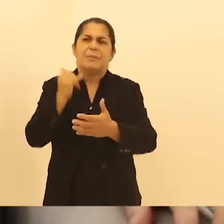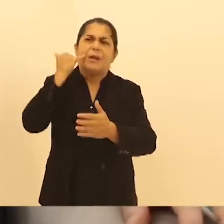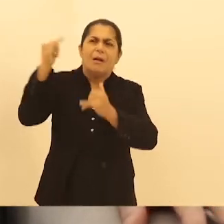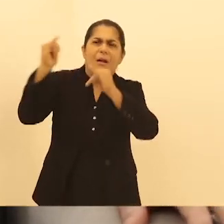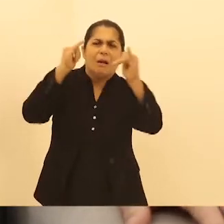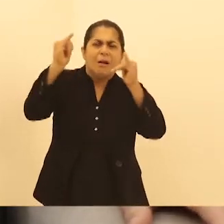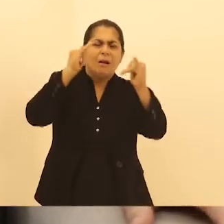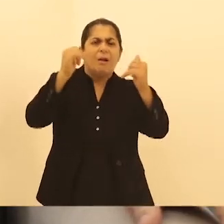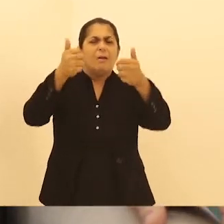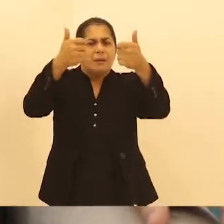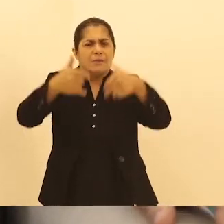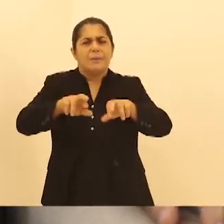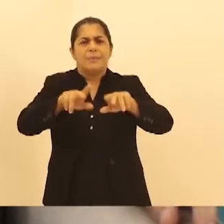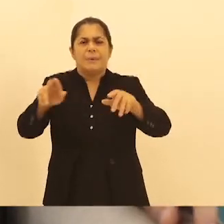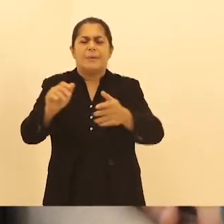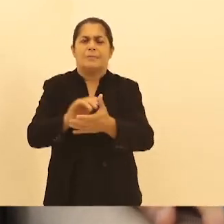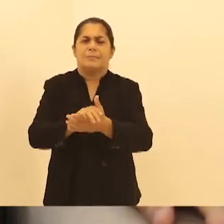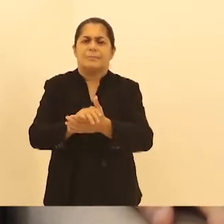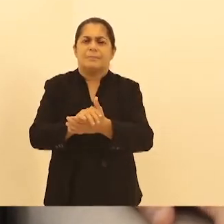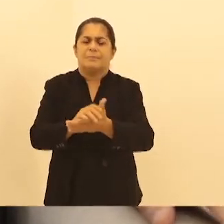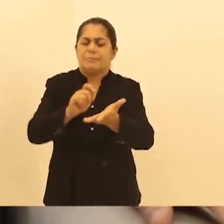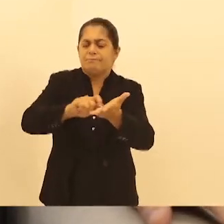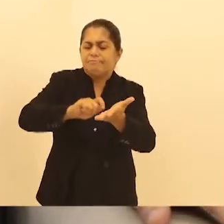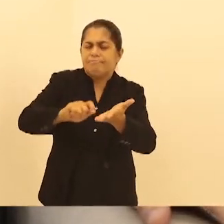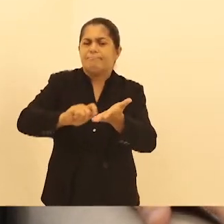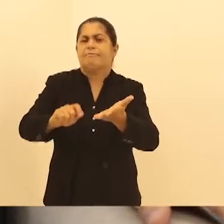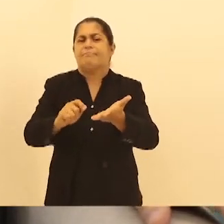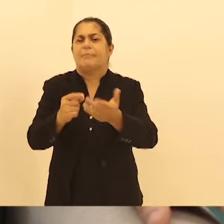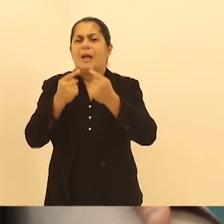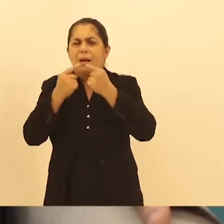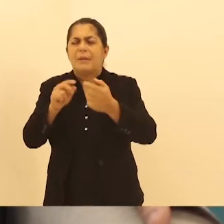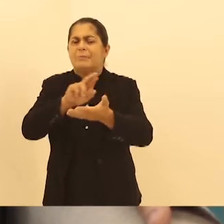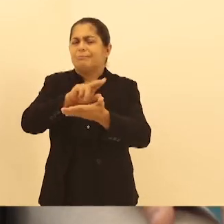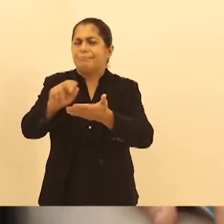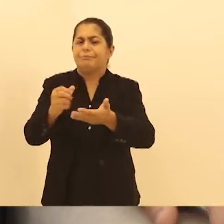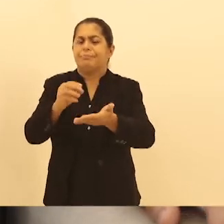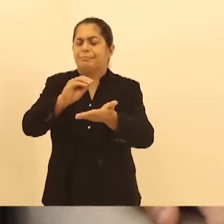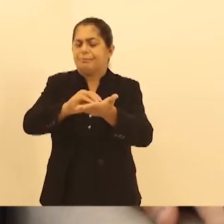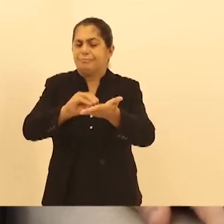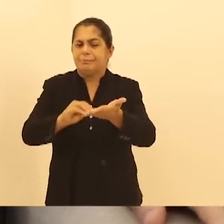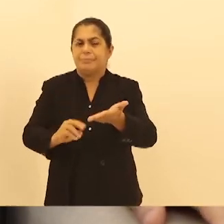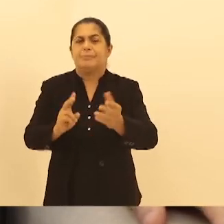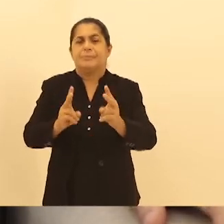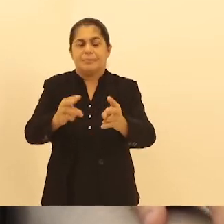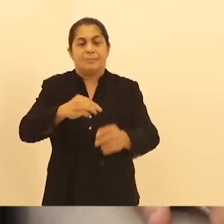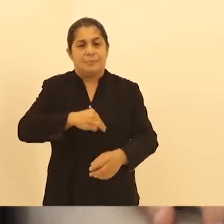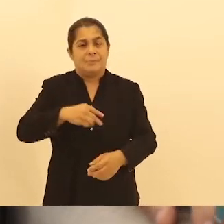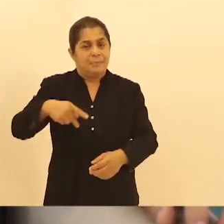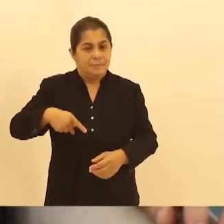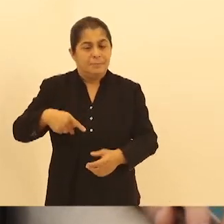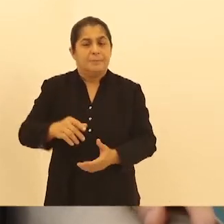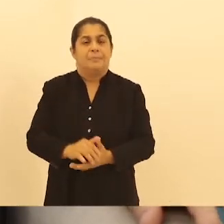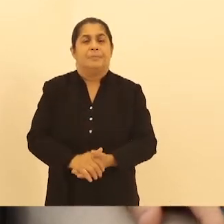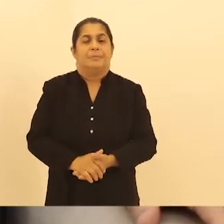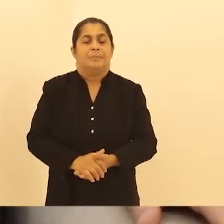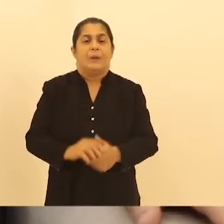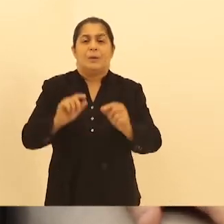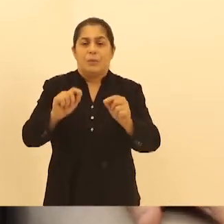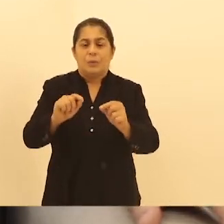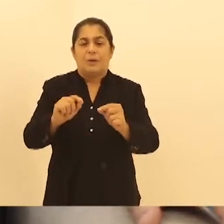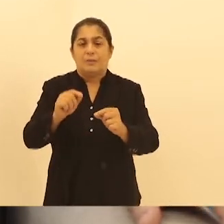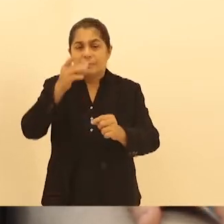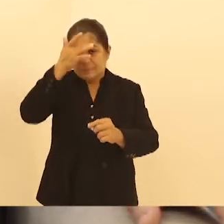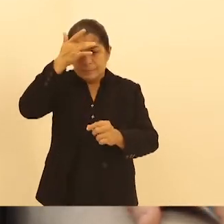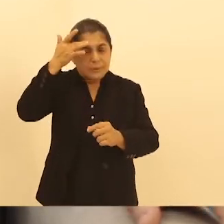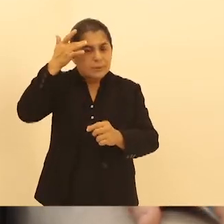é nada mais nada menos do que uma porta sempre aberta do ministério público para